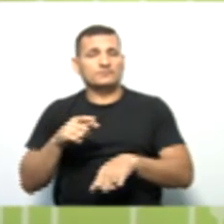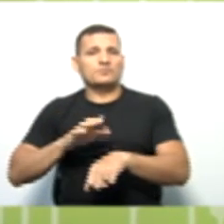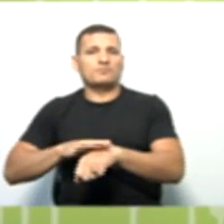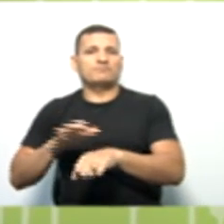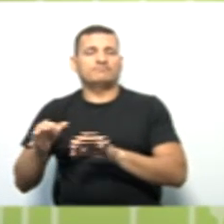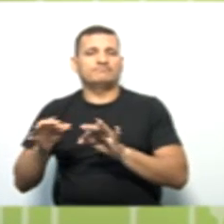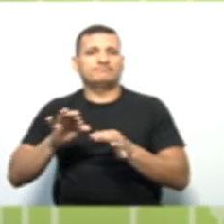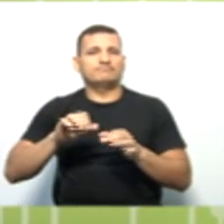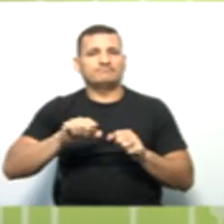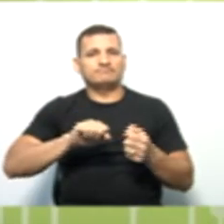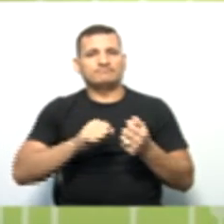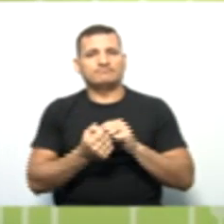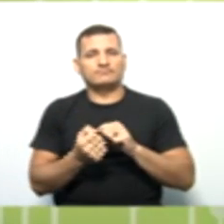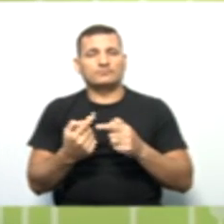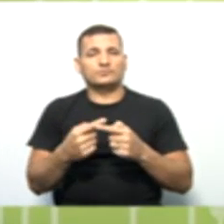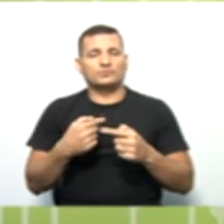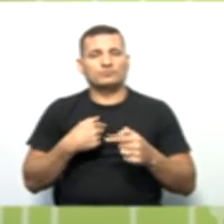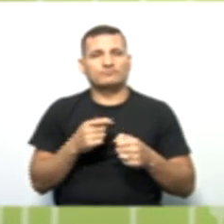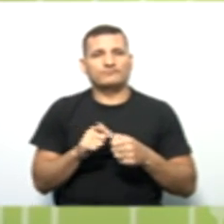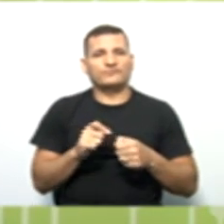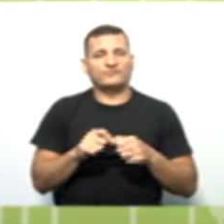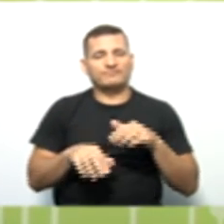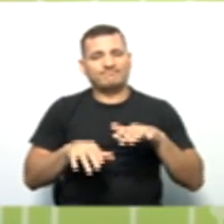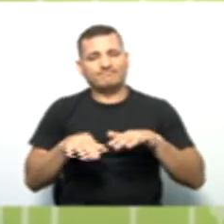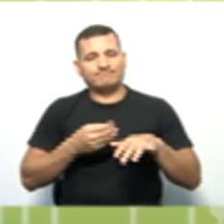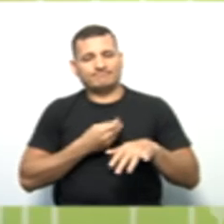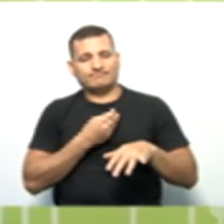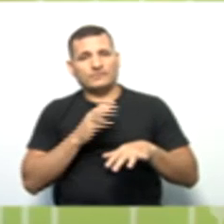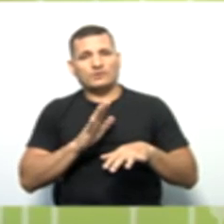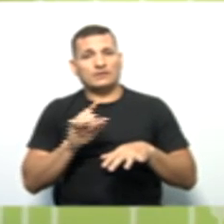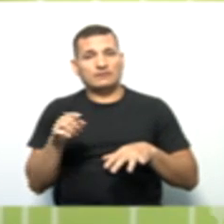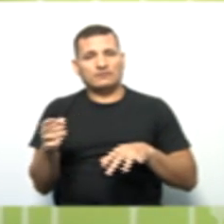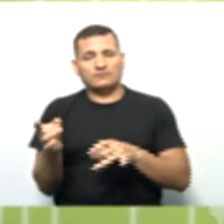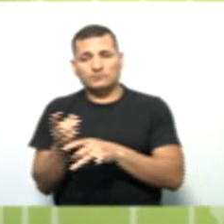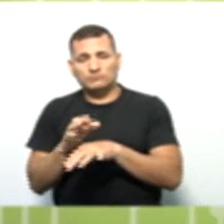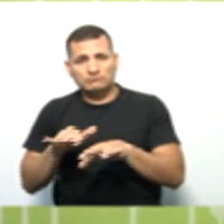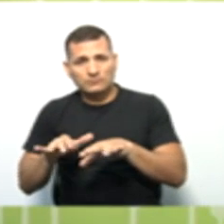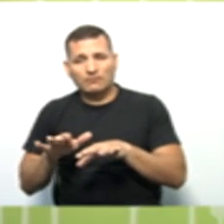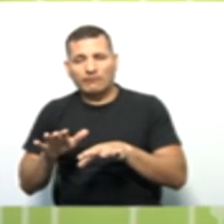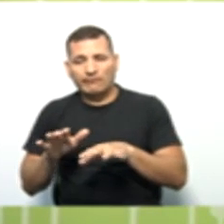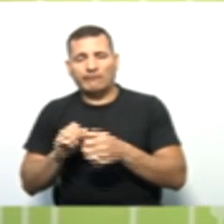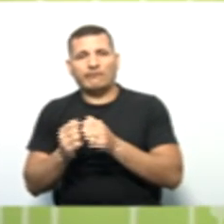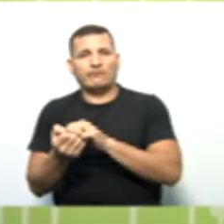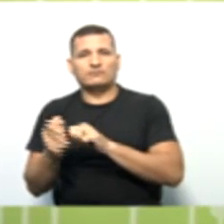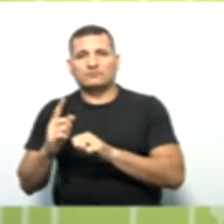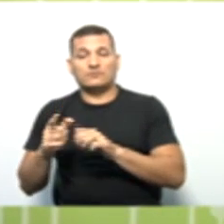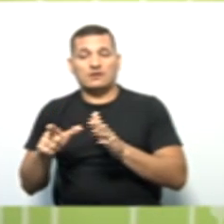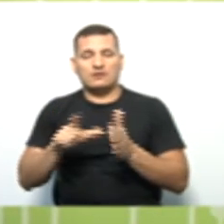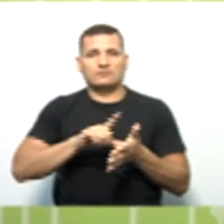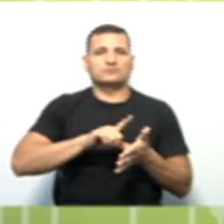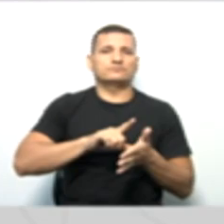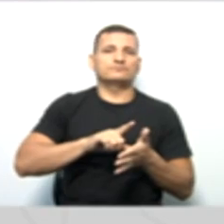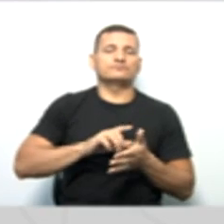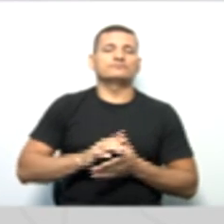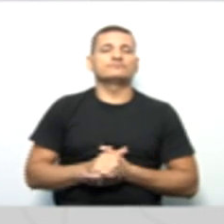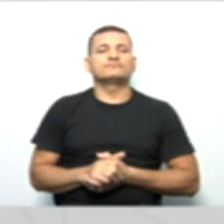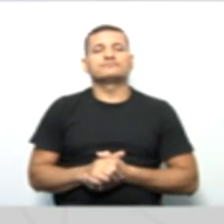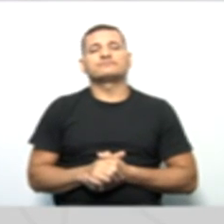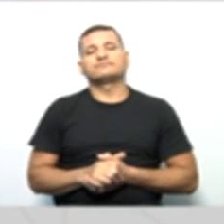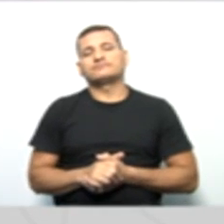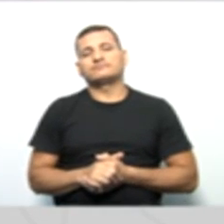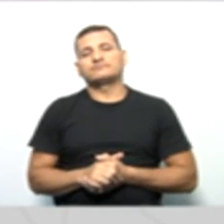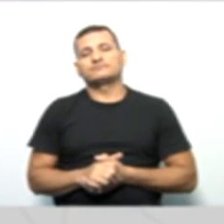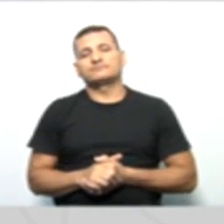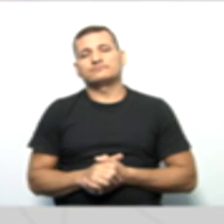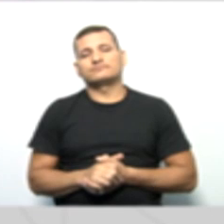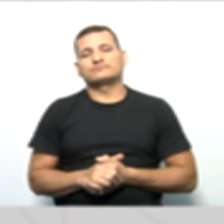porque eu ainda estou construindo, tá? Não é depois que ele está pronto que eu vou adequar, não, é nesse momento. O